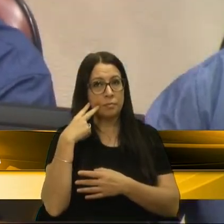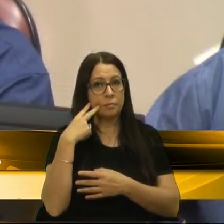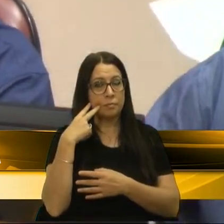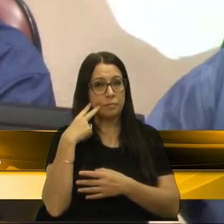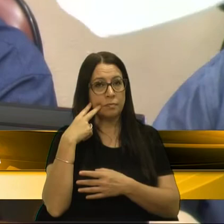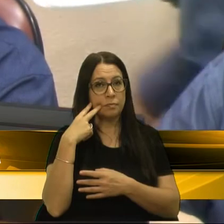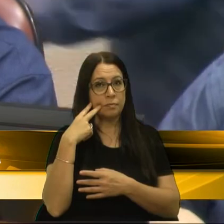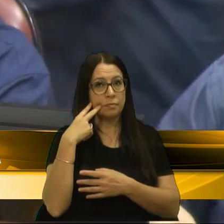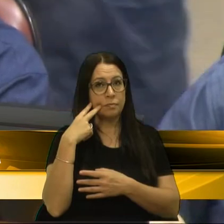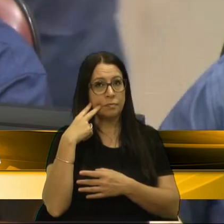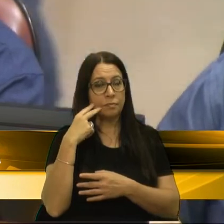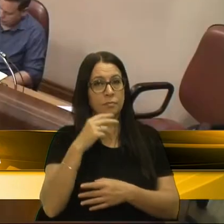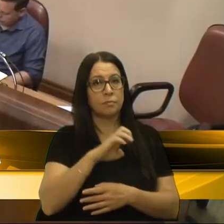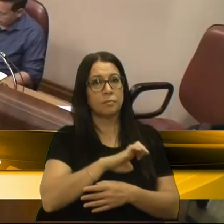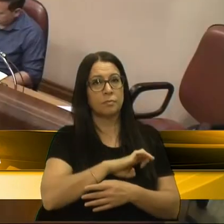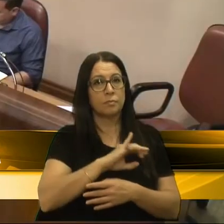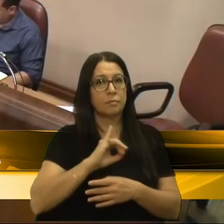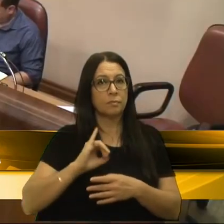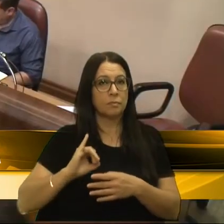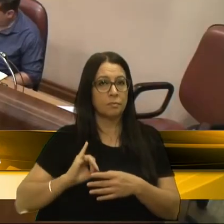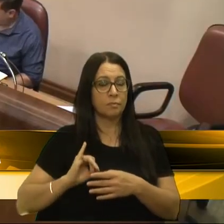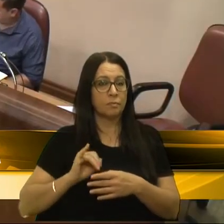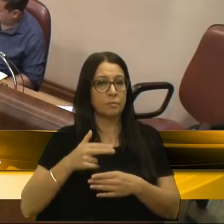vereador Ed Carlos.